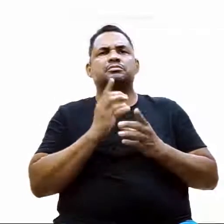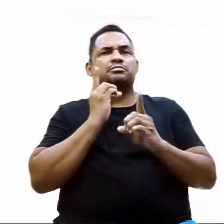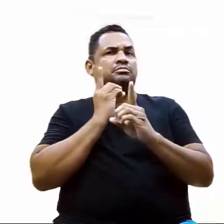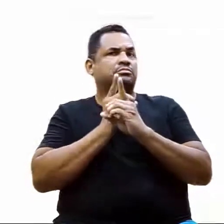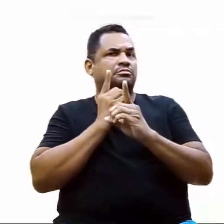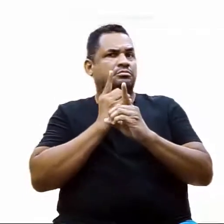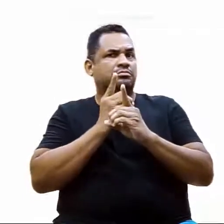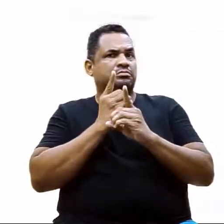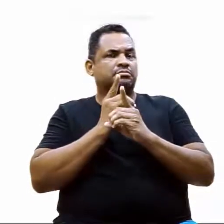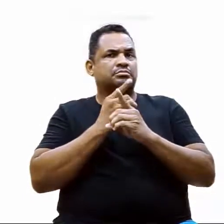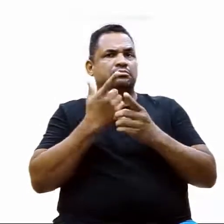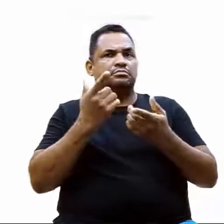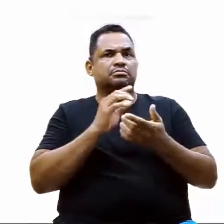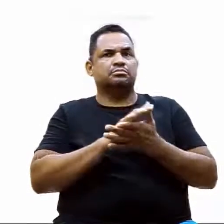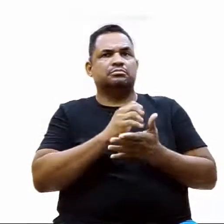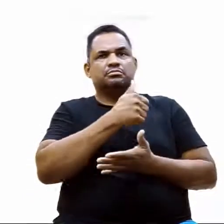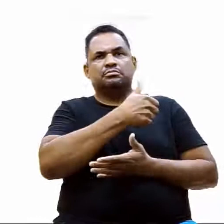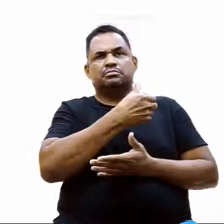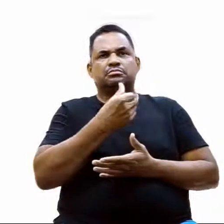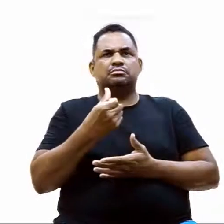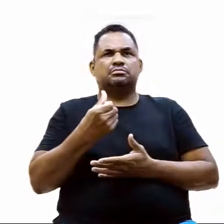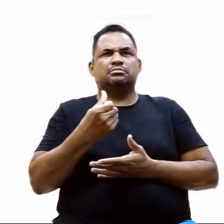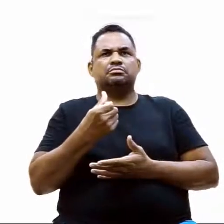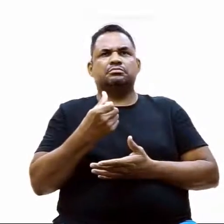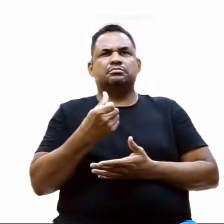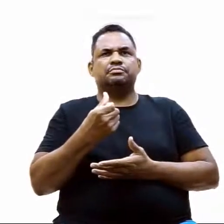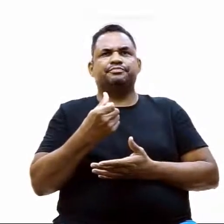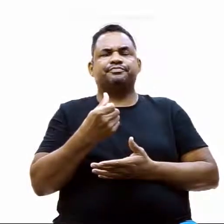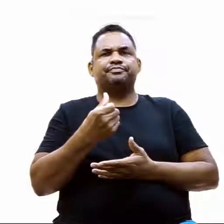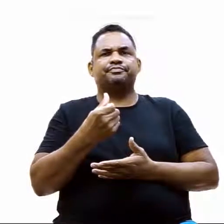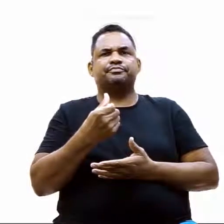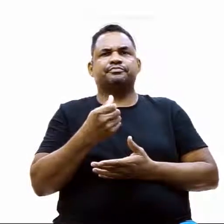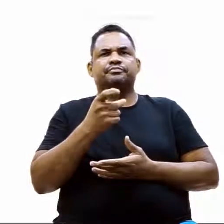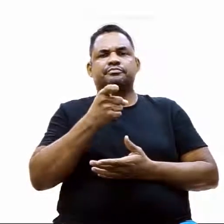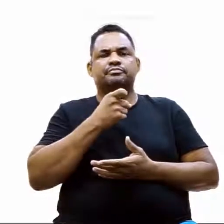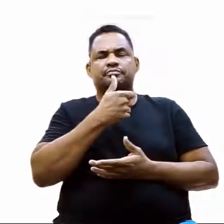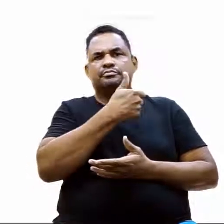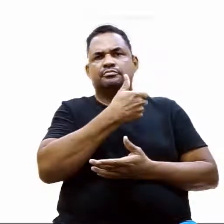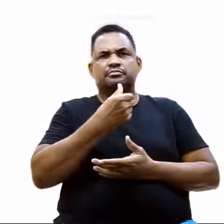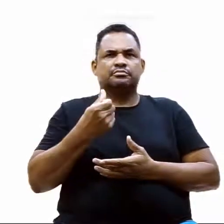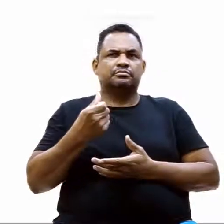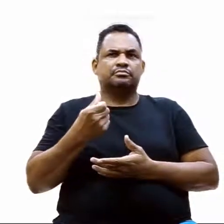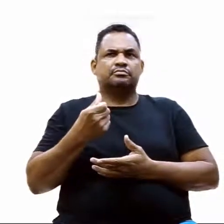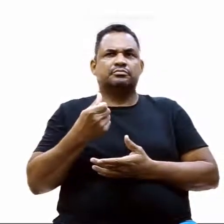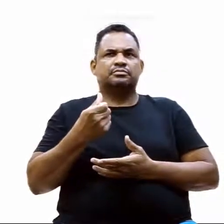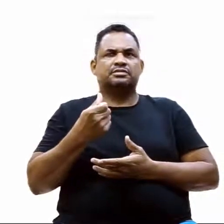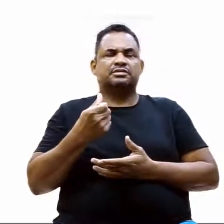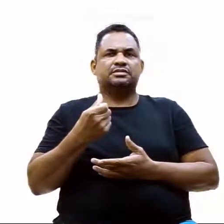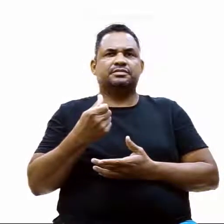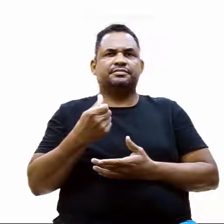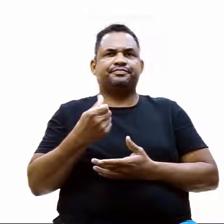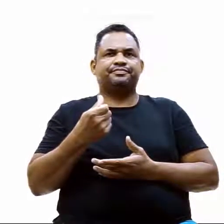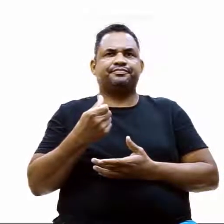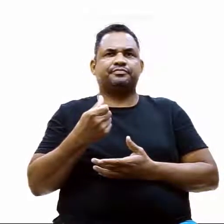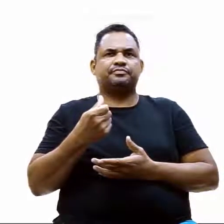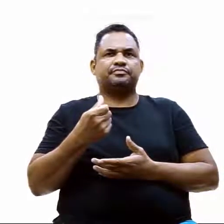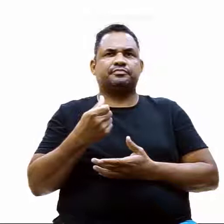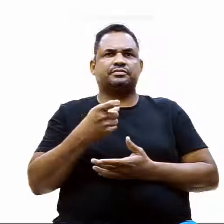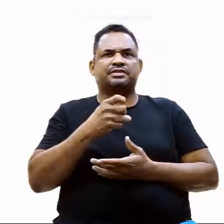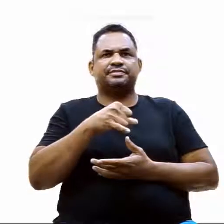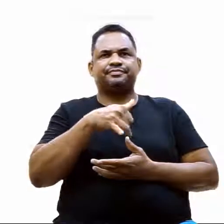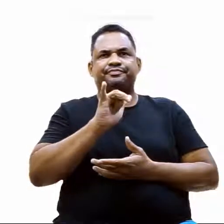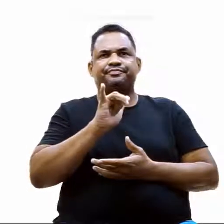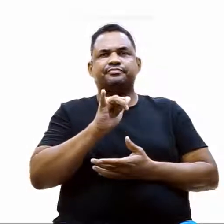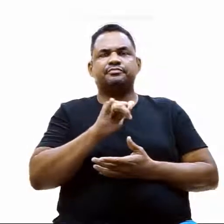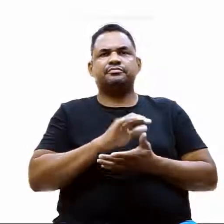era 16. Foi isso? Então, olha só. Y mais x é igual